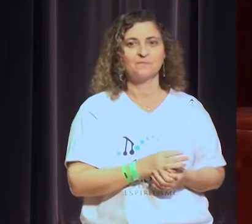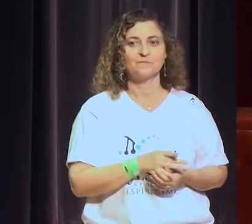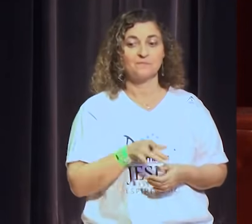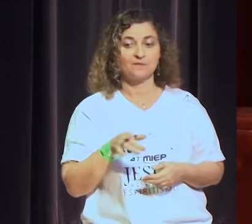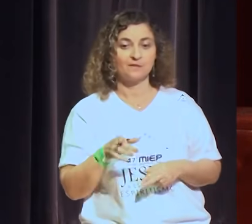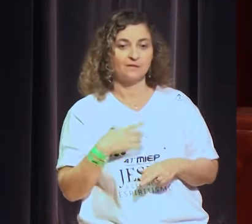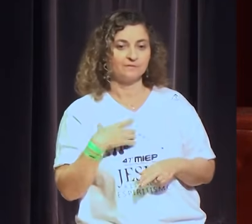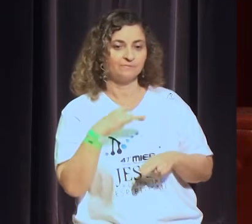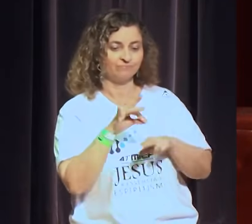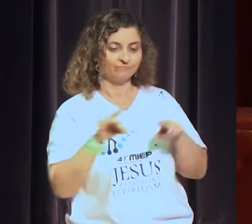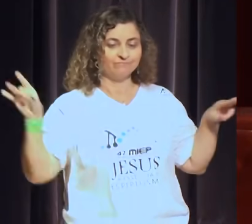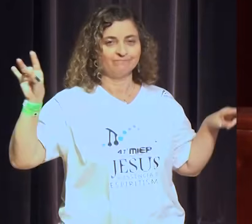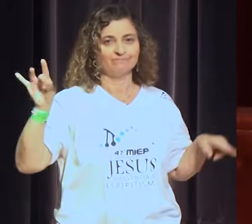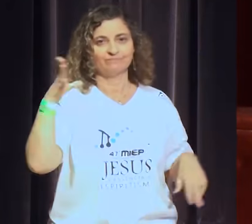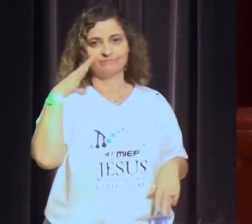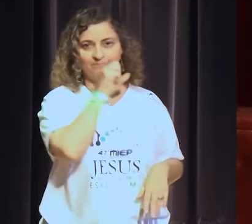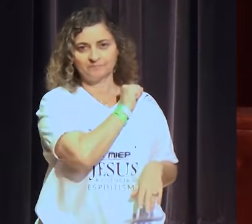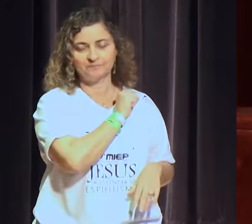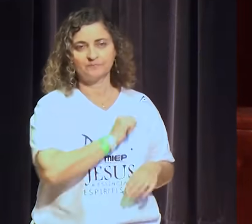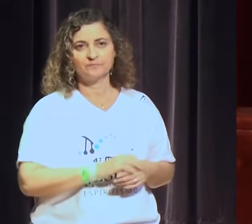rápido.